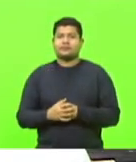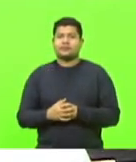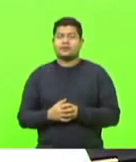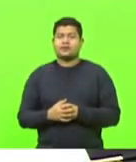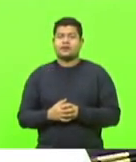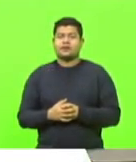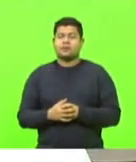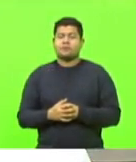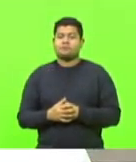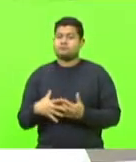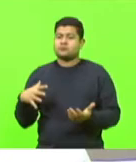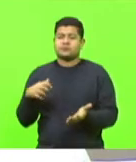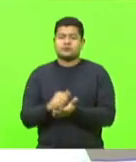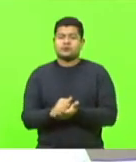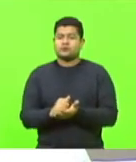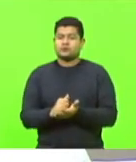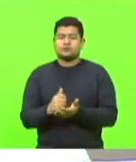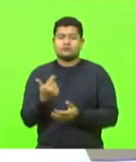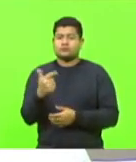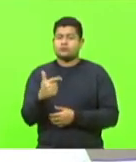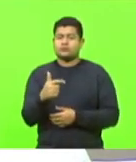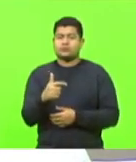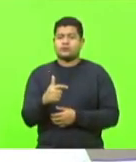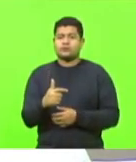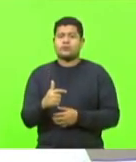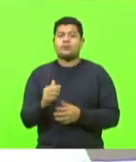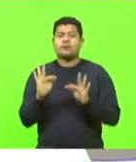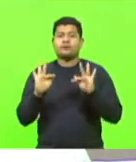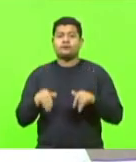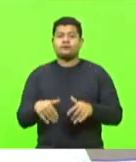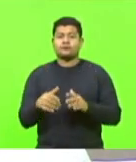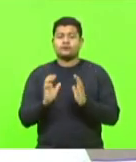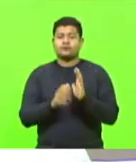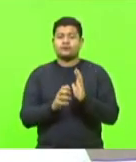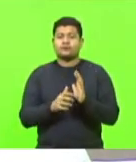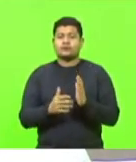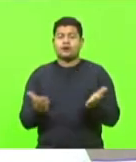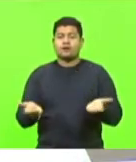Finalizado, então, o horário destinado aos partidos políticos, faremos, então, a hora do dia.